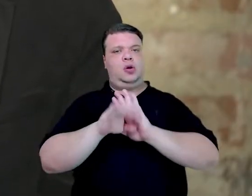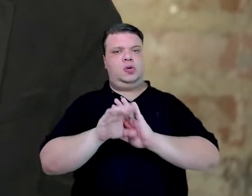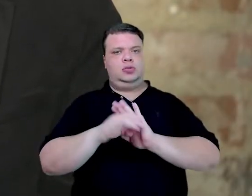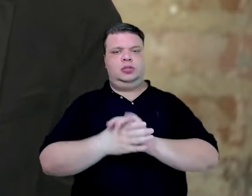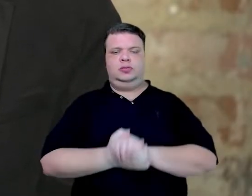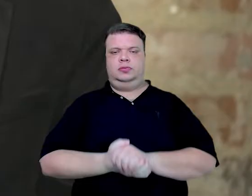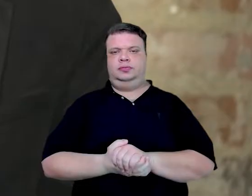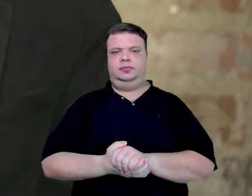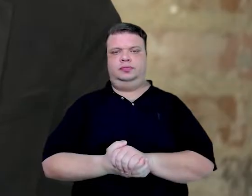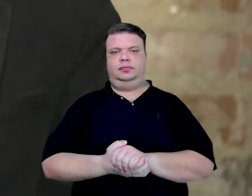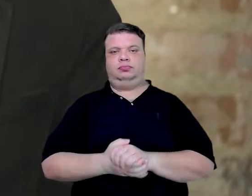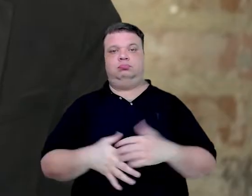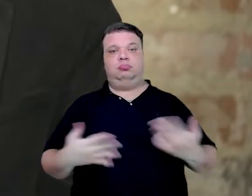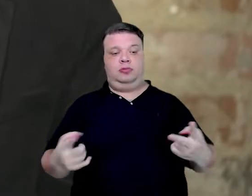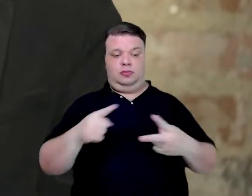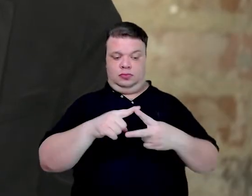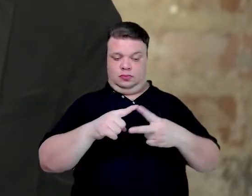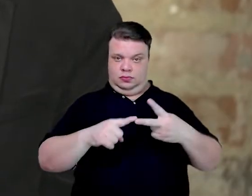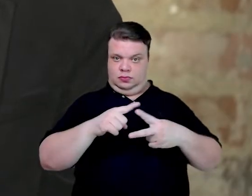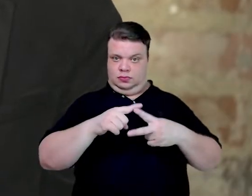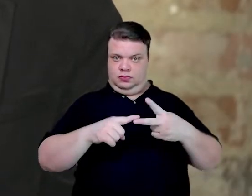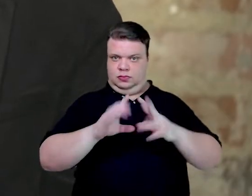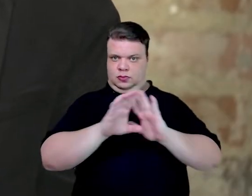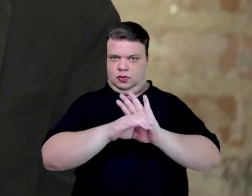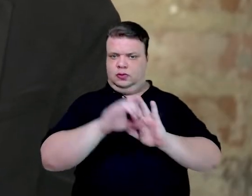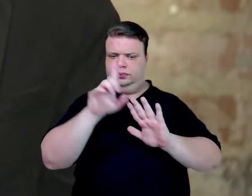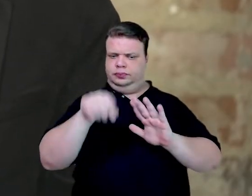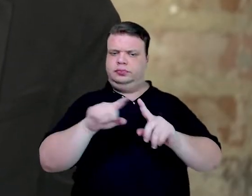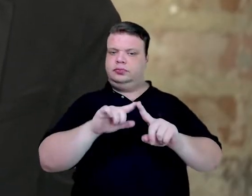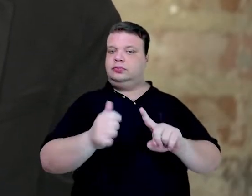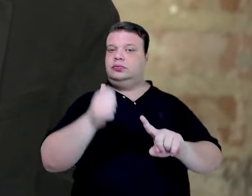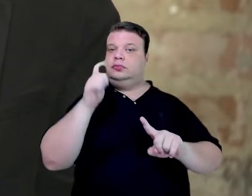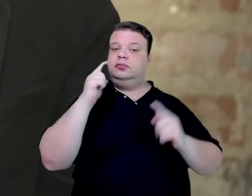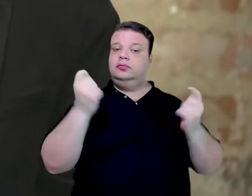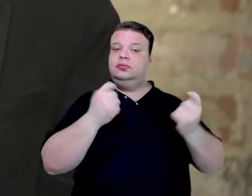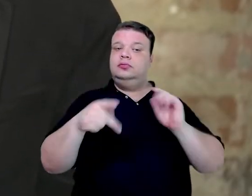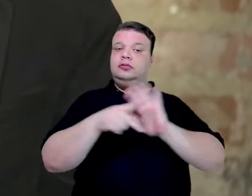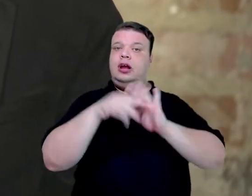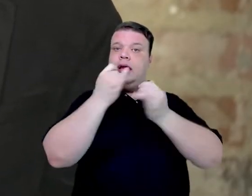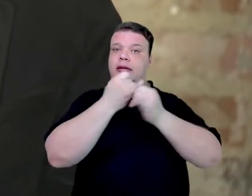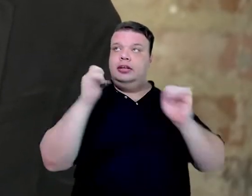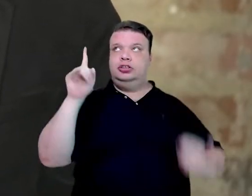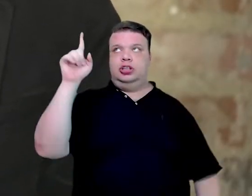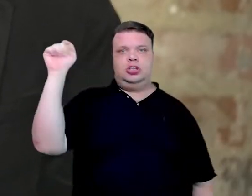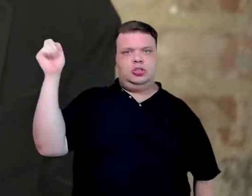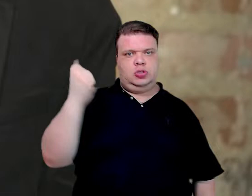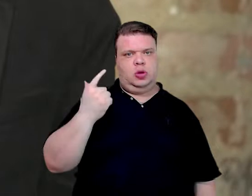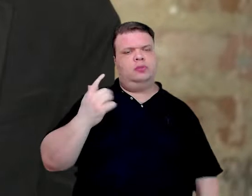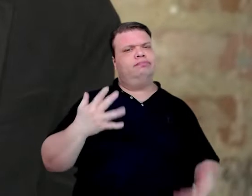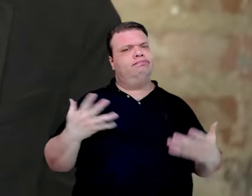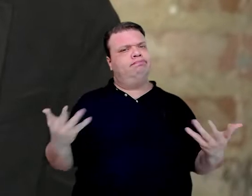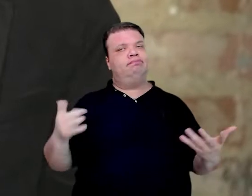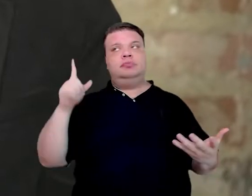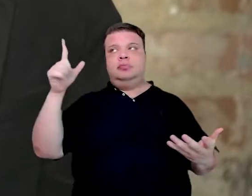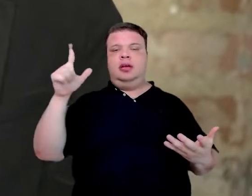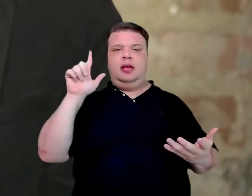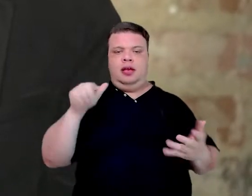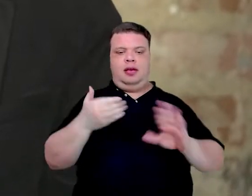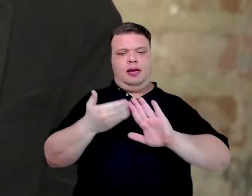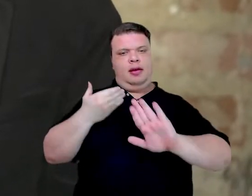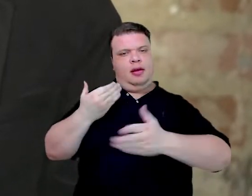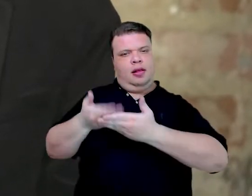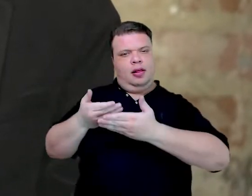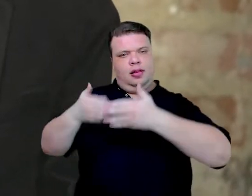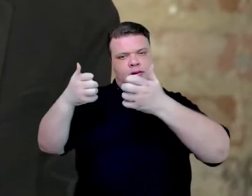explicar cada um desses componentes. Ambos os componentes são primeiramente controlados pela energia solar, ou